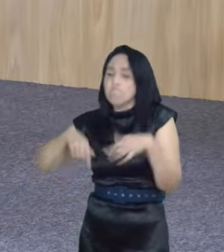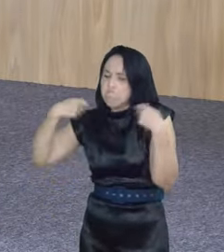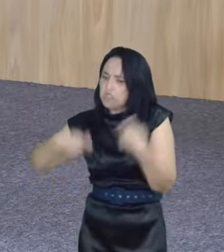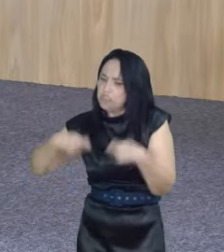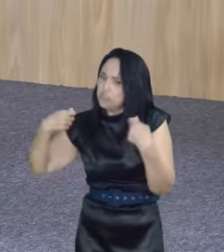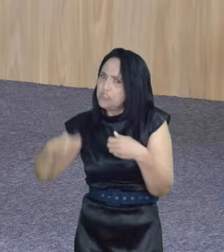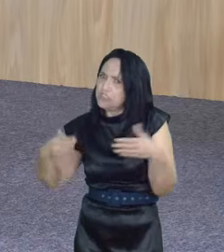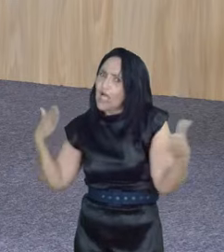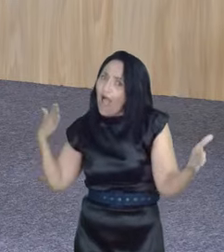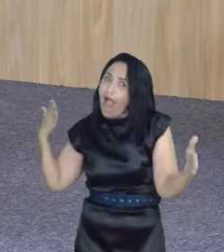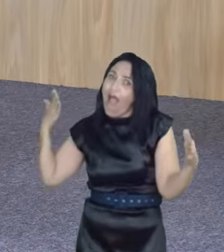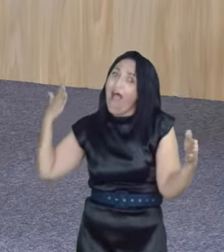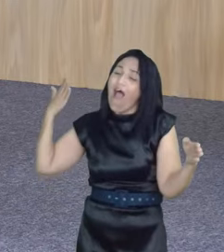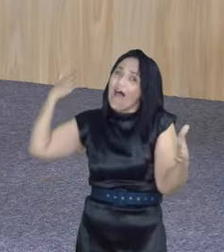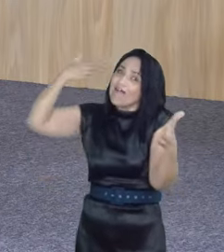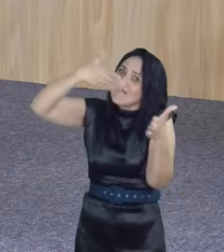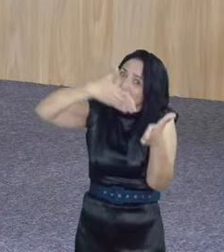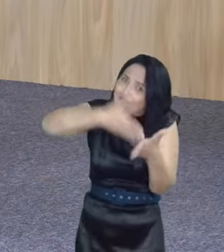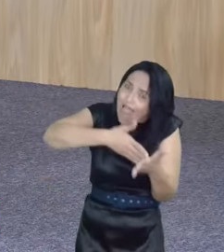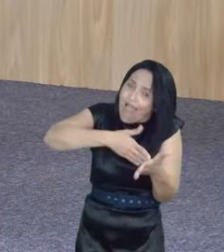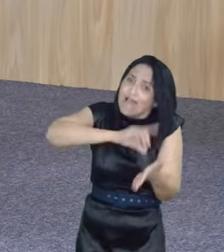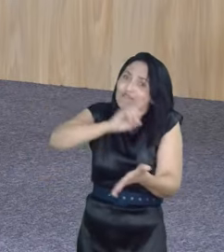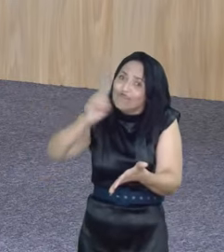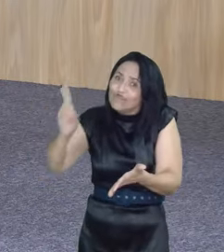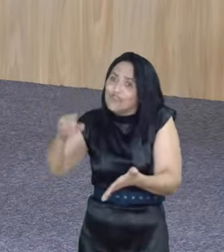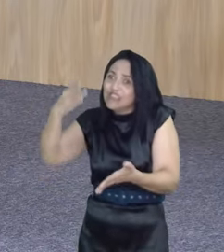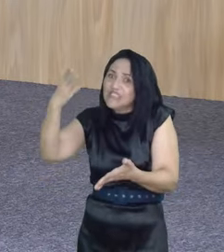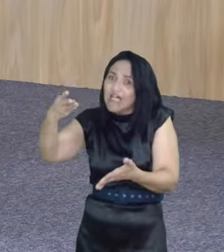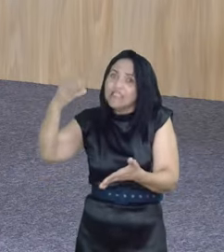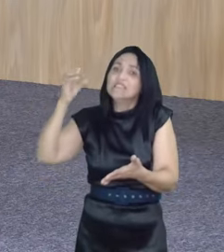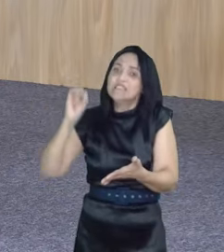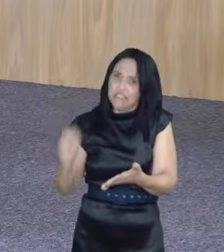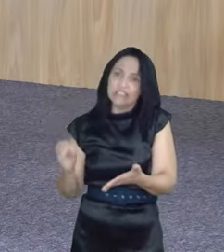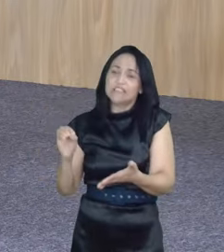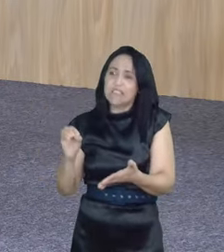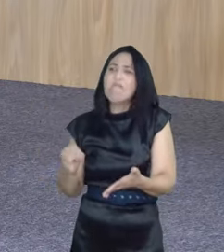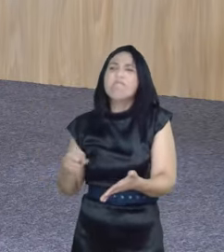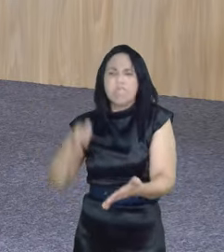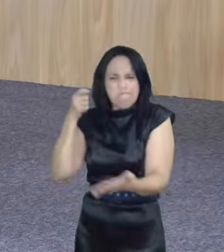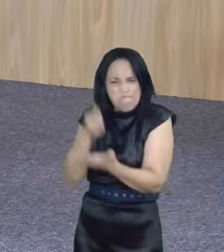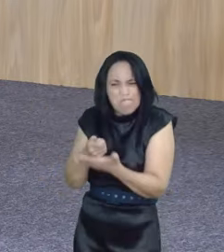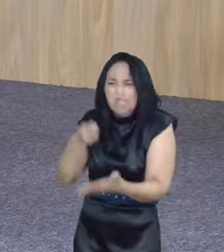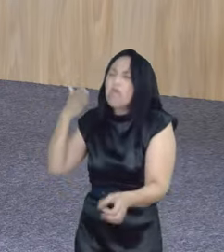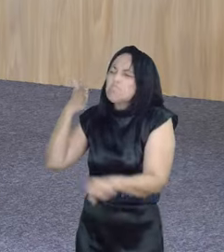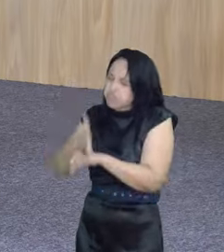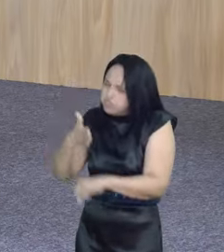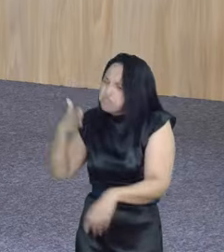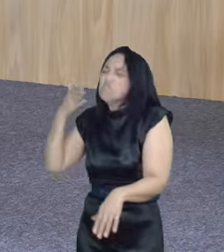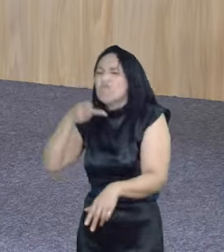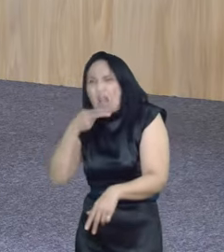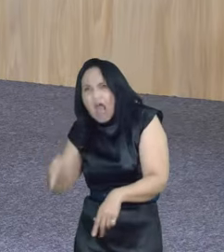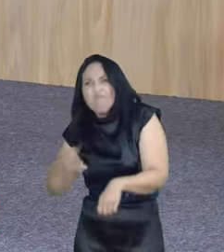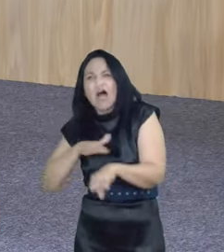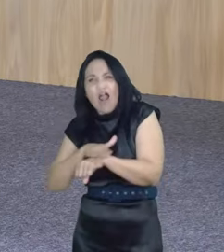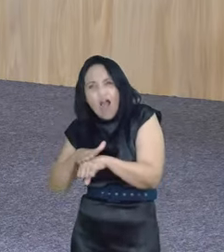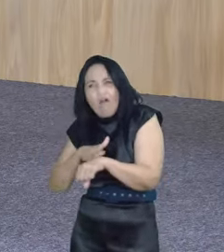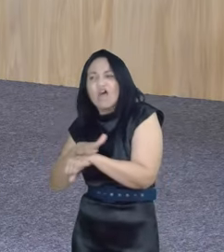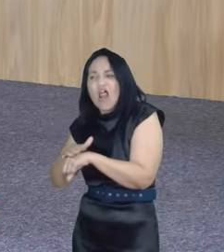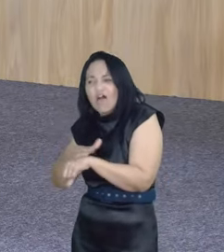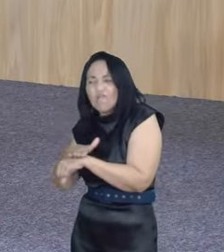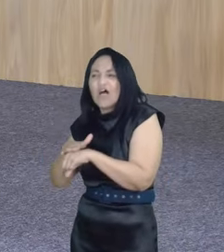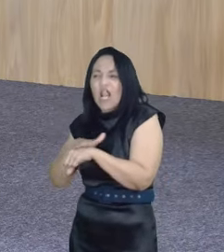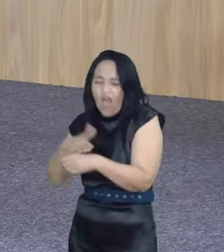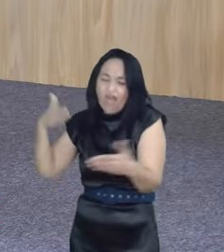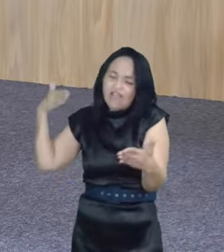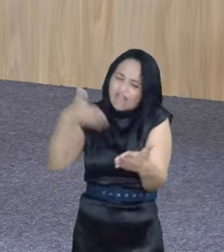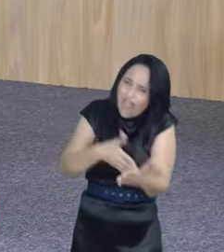nós estamos querendo, viu, Amanda? Vamos aperrear muito aqui vocês, viu? Porque até o dia 30 a gente vai estar